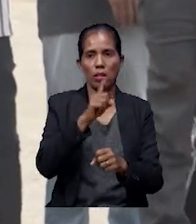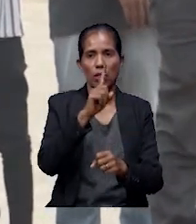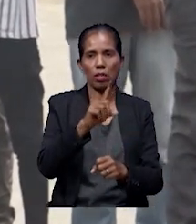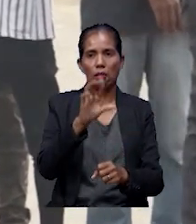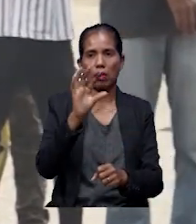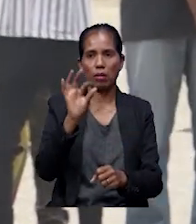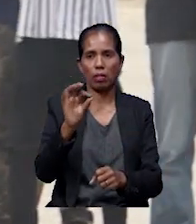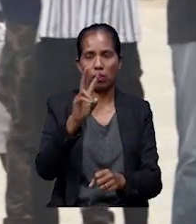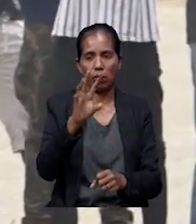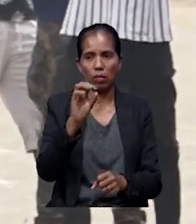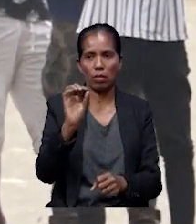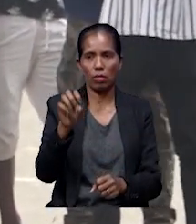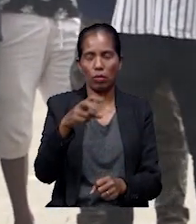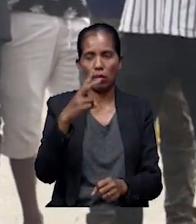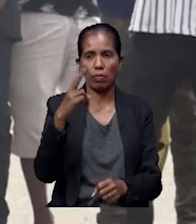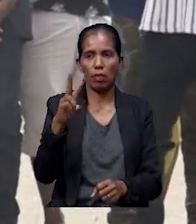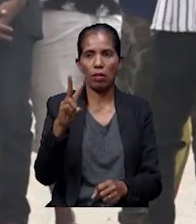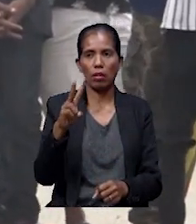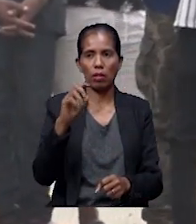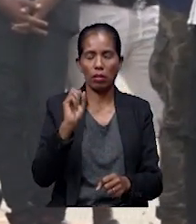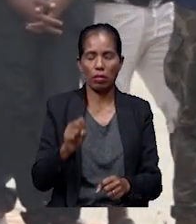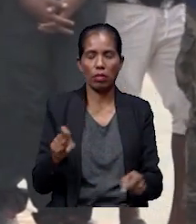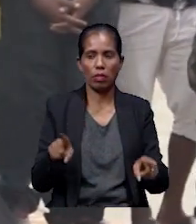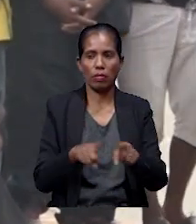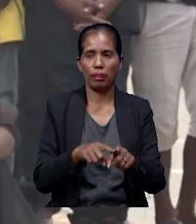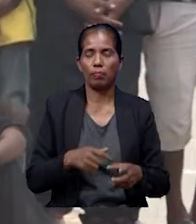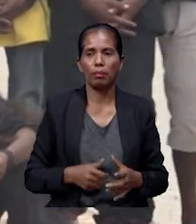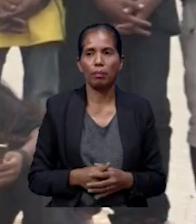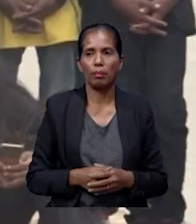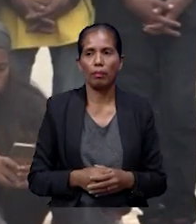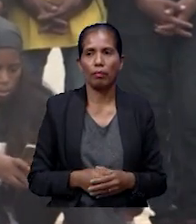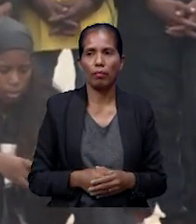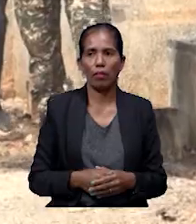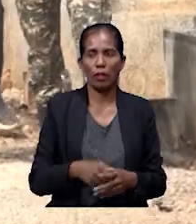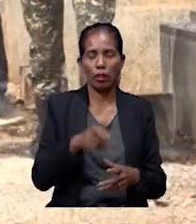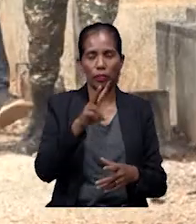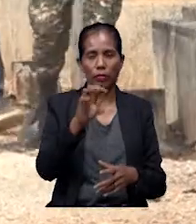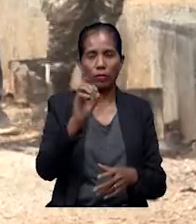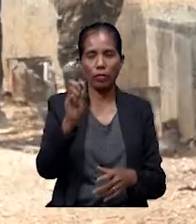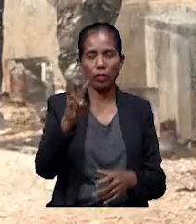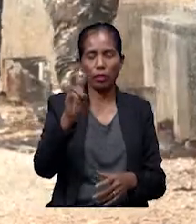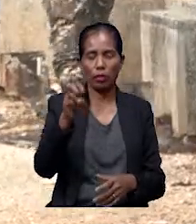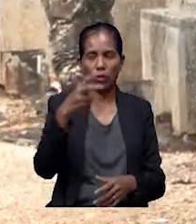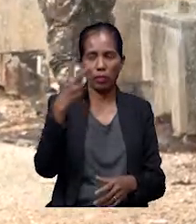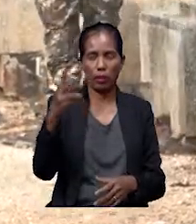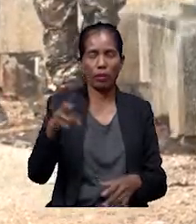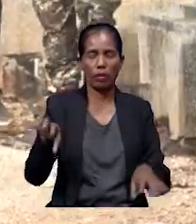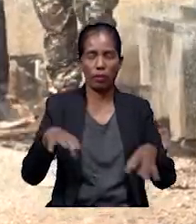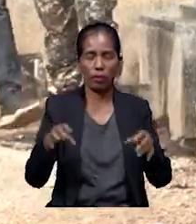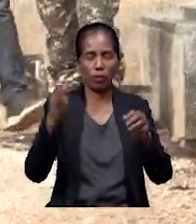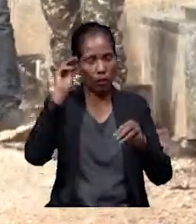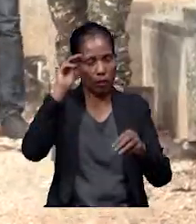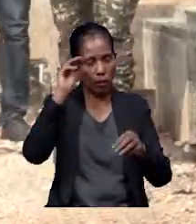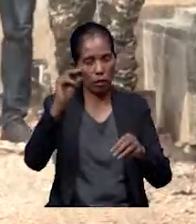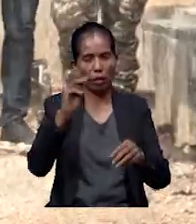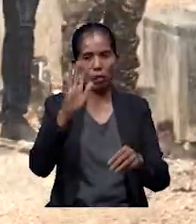Rua Sanur Singrua, no der assessor da sociedade civil. Ring Rua Sanur Singrua, to Ring Rua Sanur Sin Lima, serviço e Ministério de Defesa